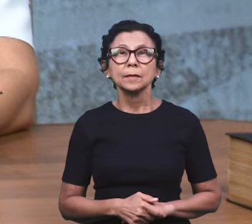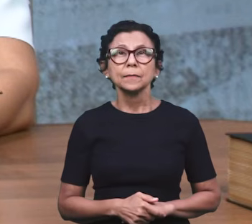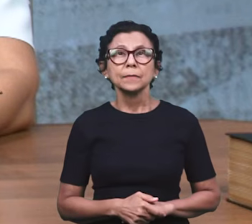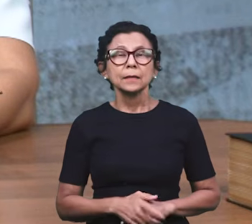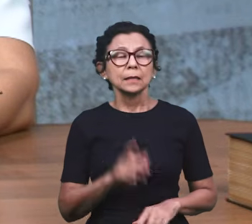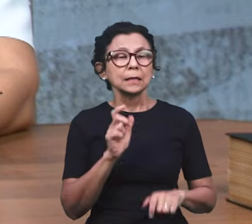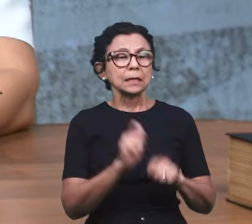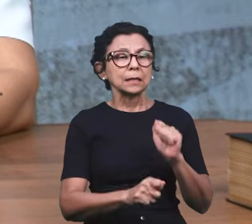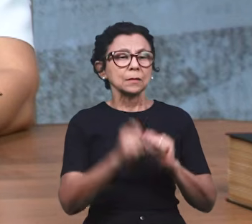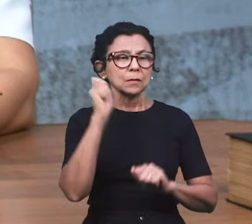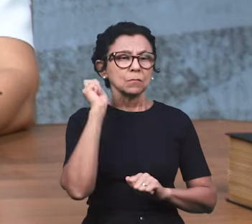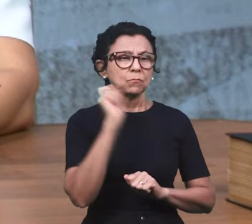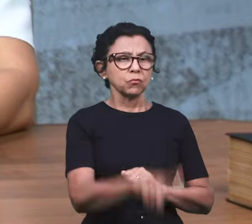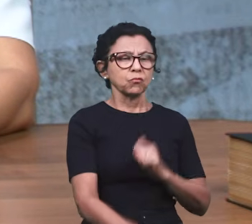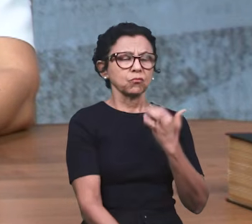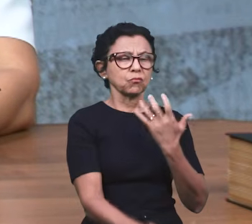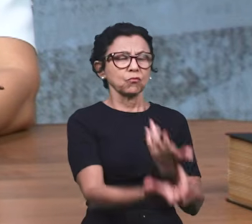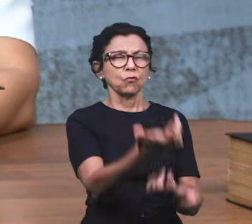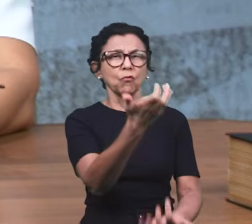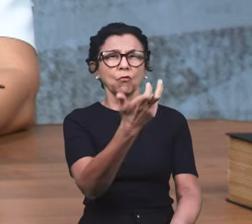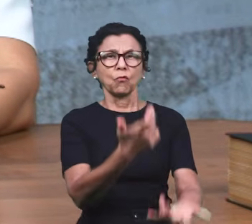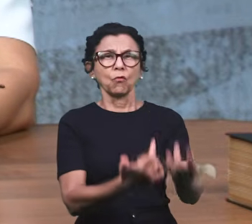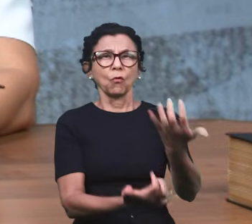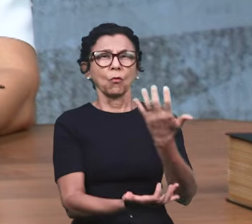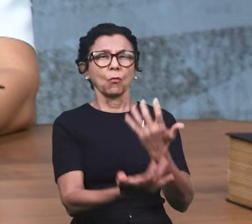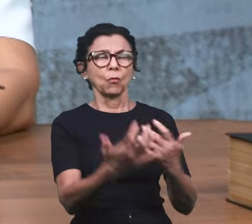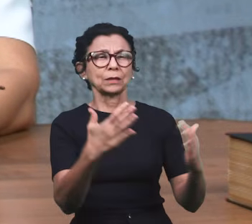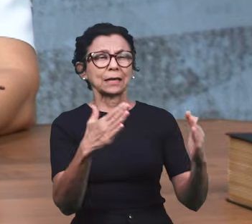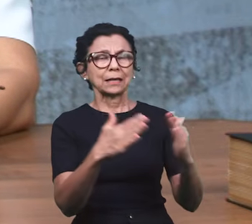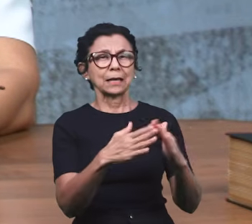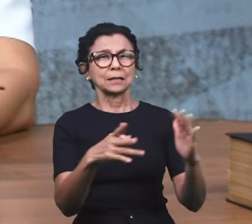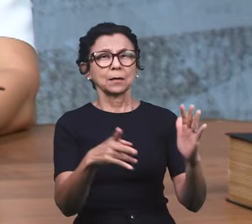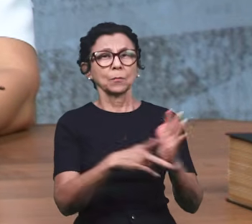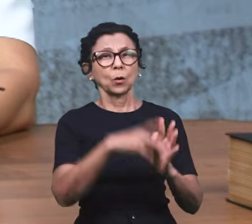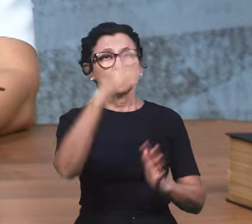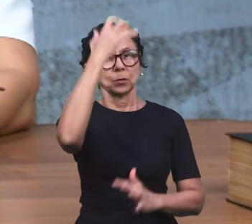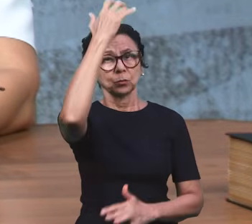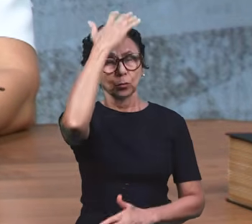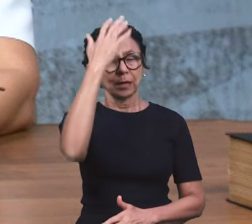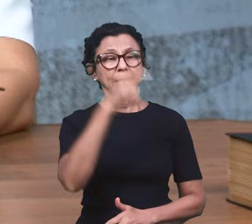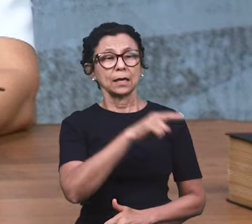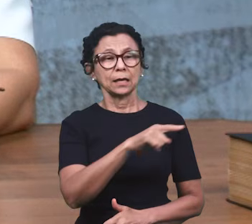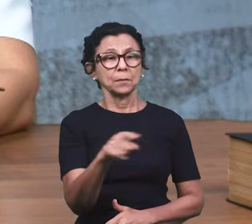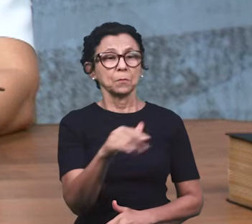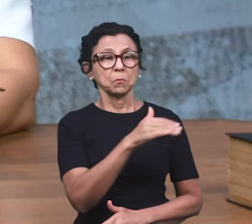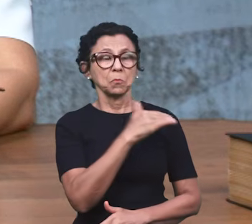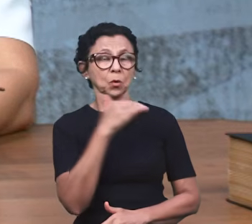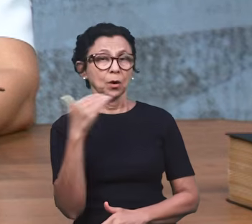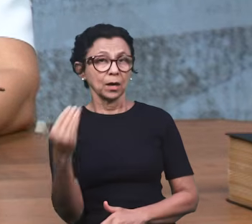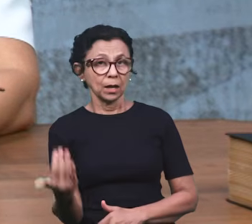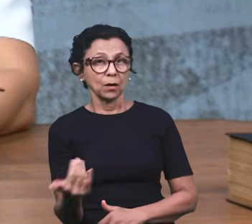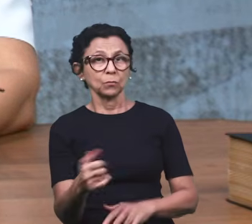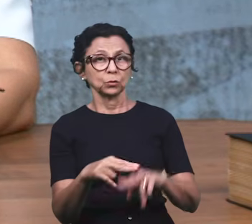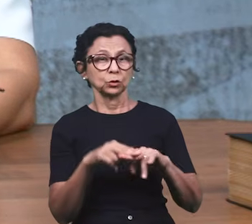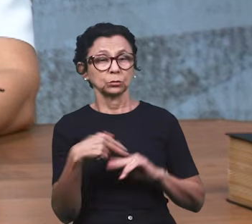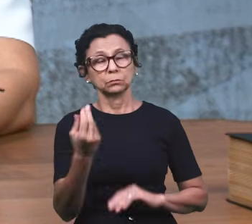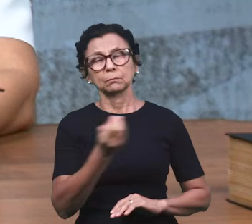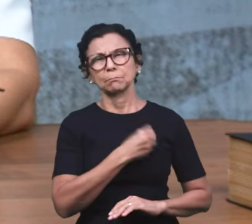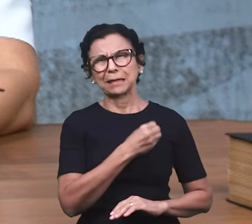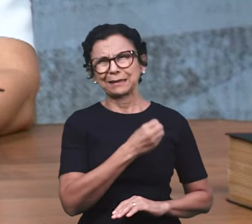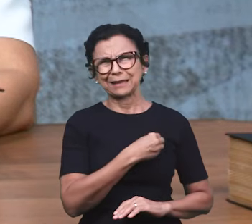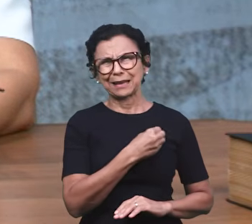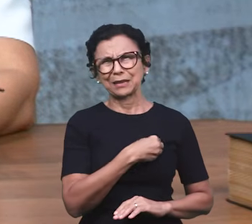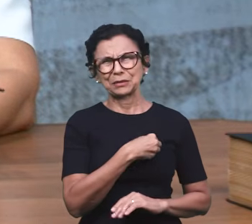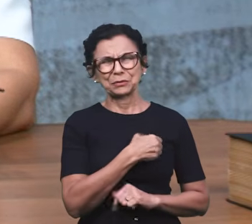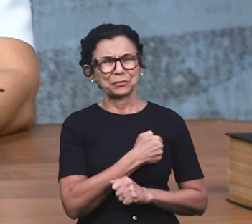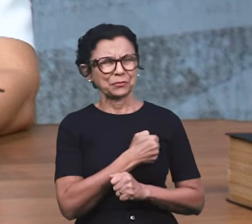a casa do rei a fogo e morreu por causa dos seus pecados que cometera, fazendo